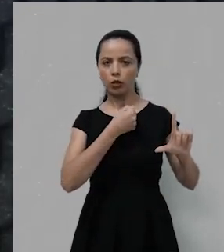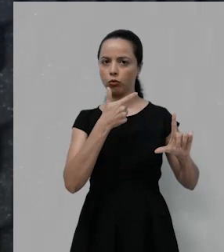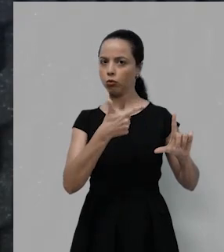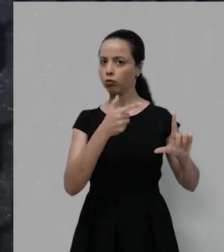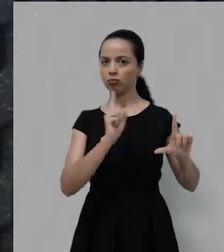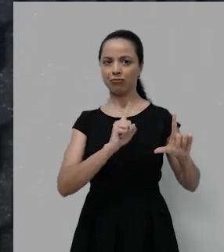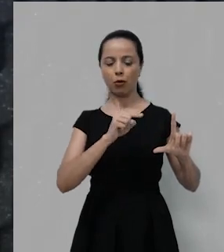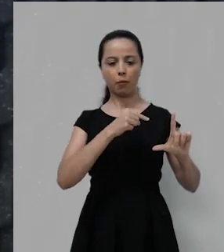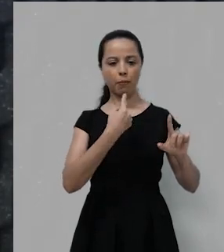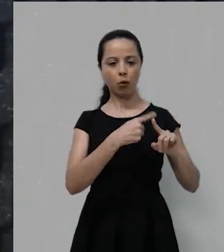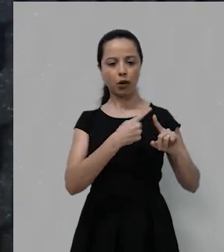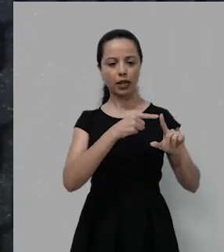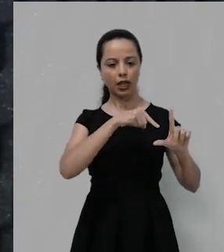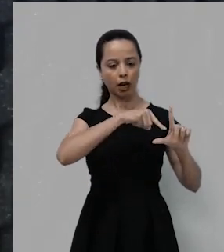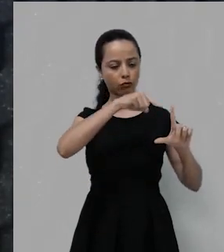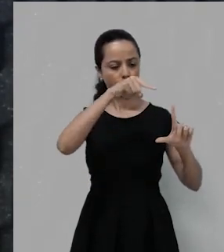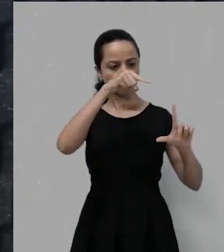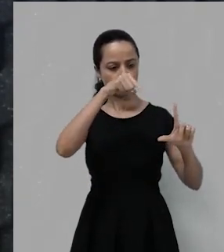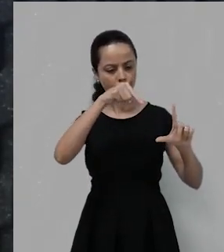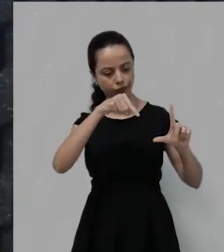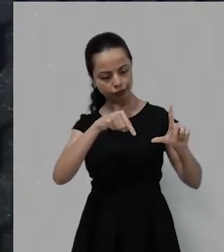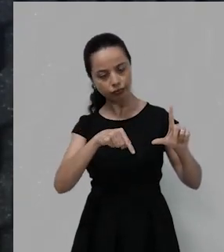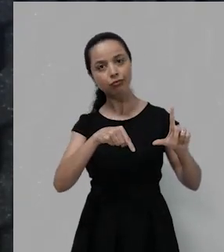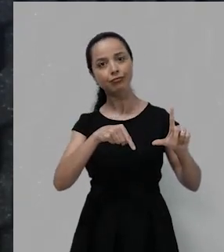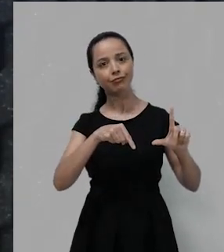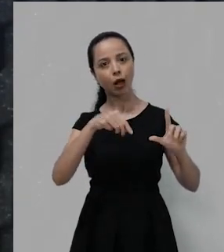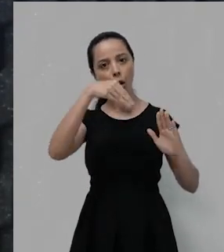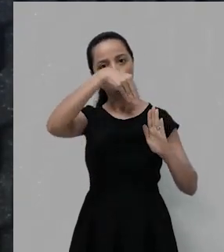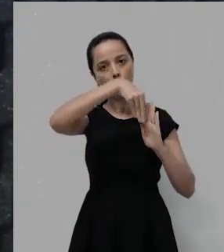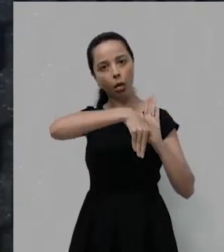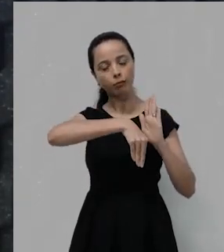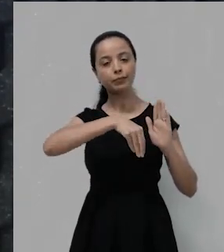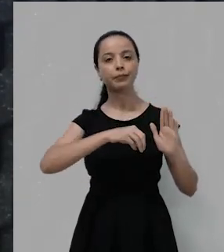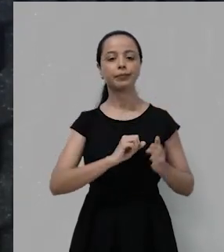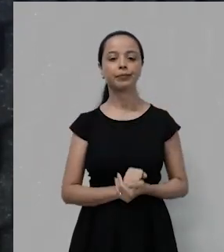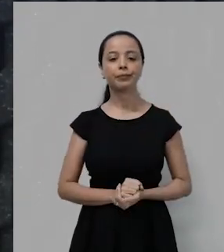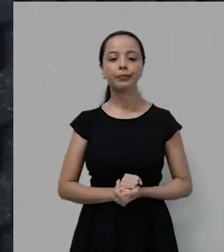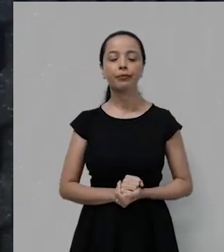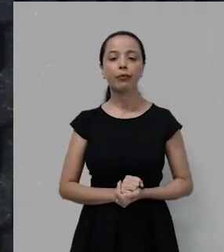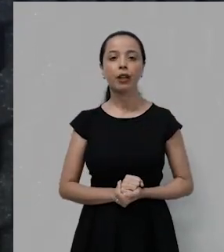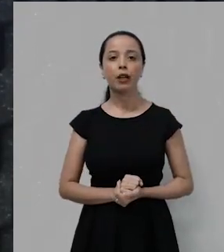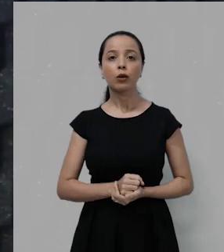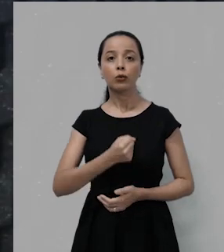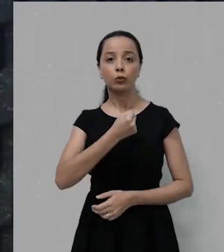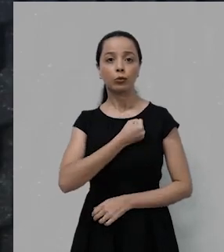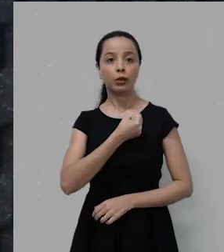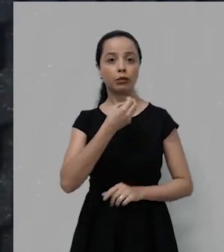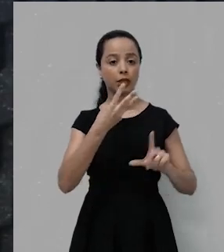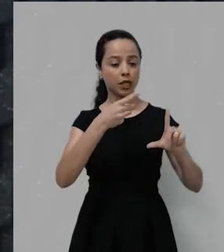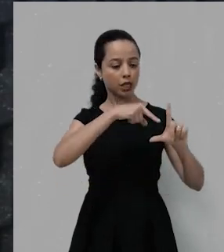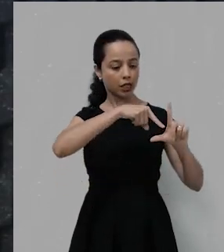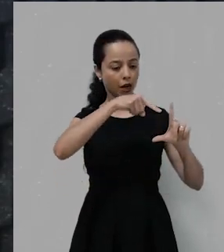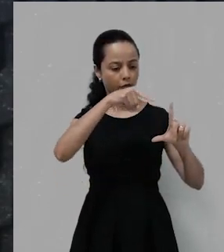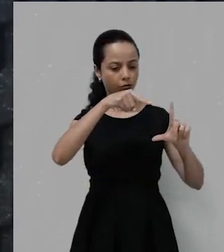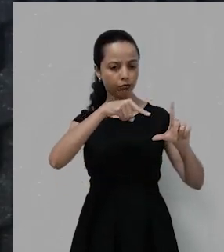está caindo aqui a densidade populacional, né? O gráfico 3 tem aqui